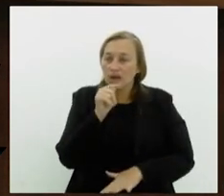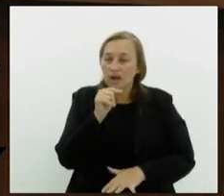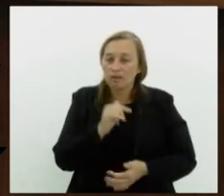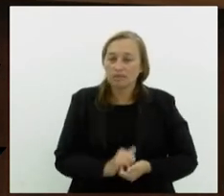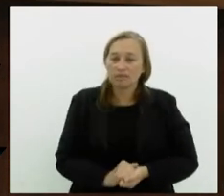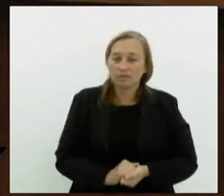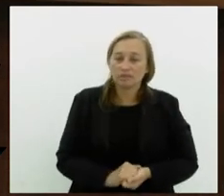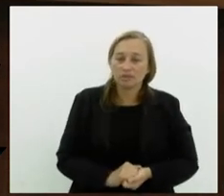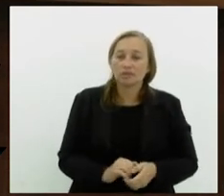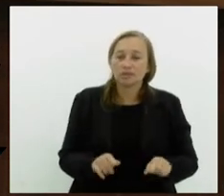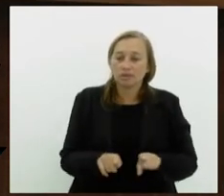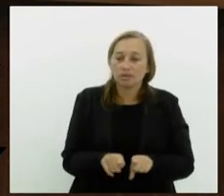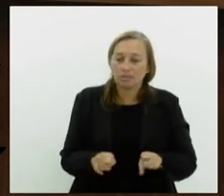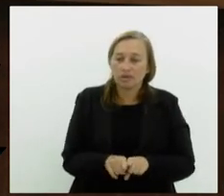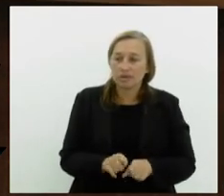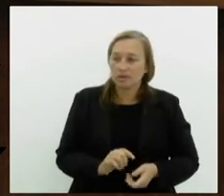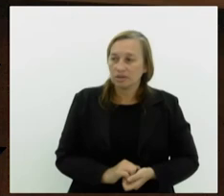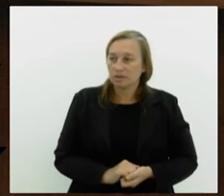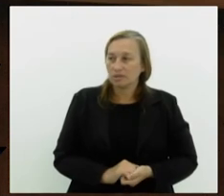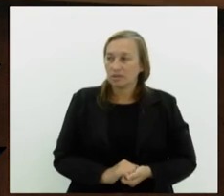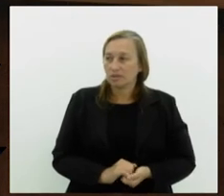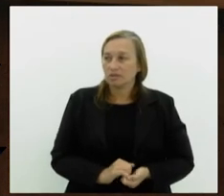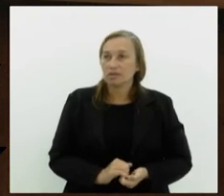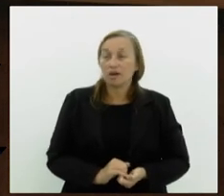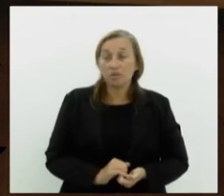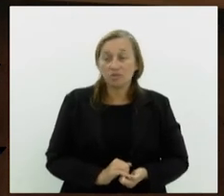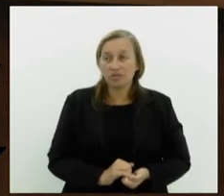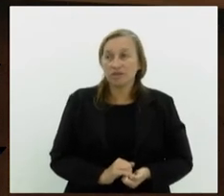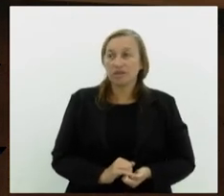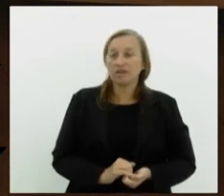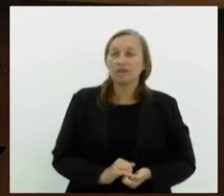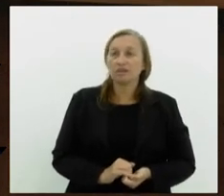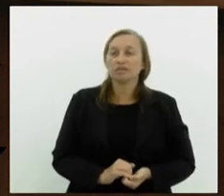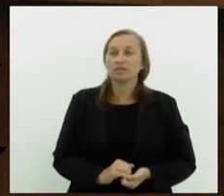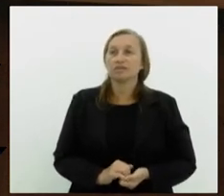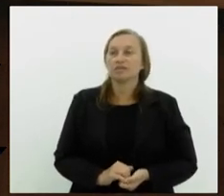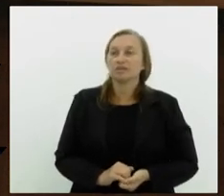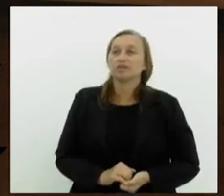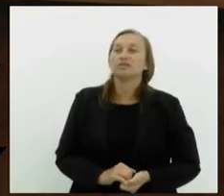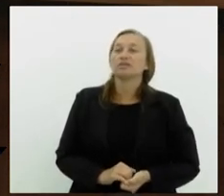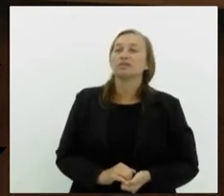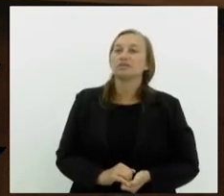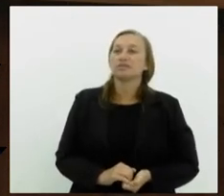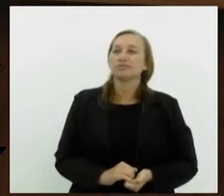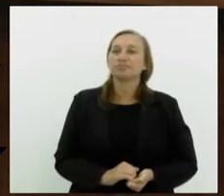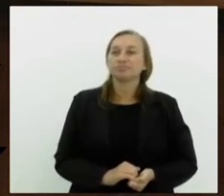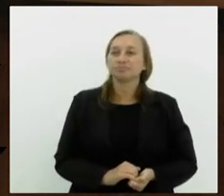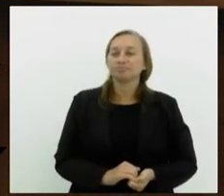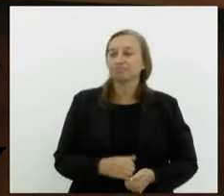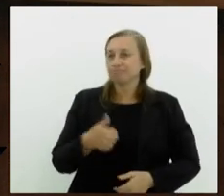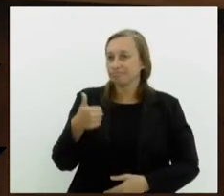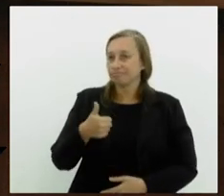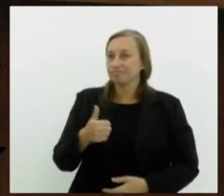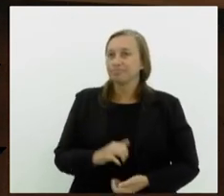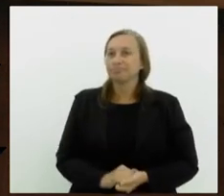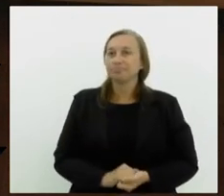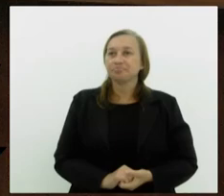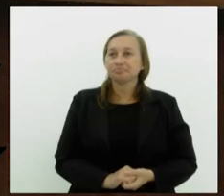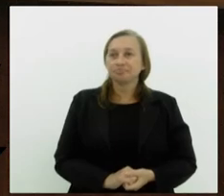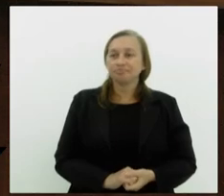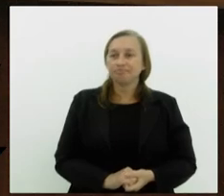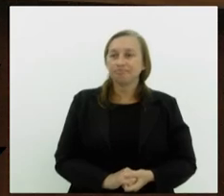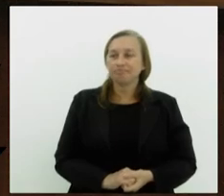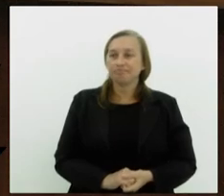mais precisamente, as teorias que hoje prevalecem são as seguintes. A primeira delas, que